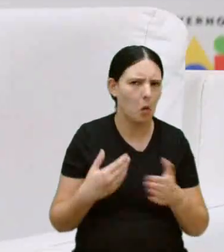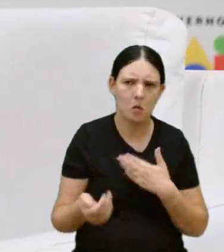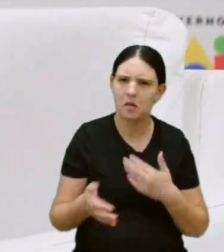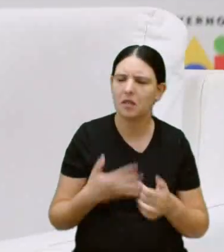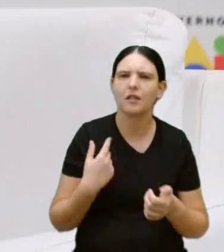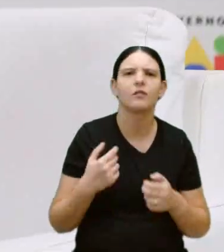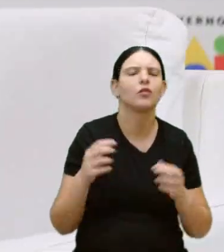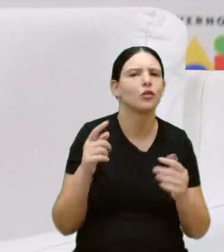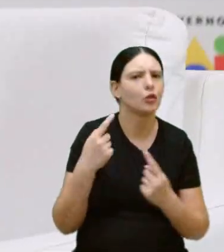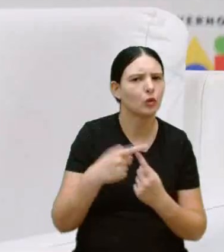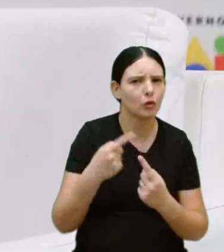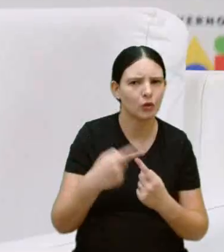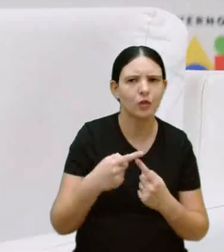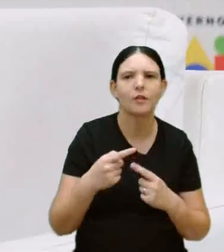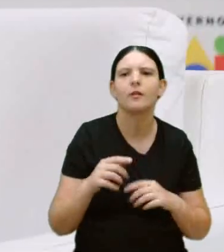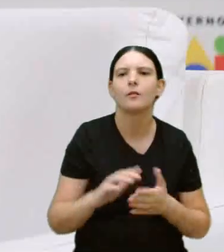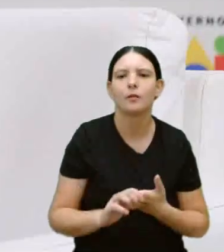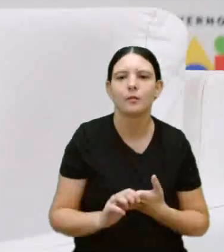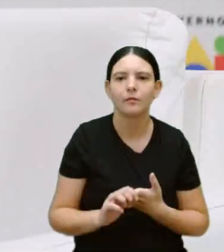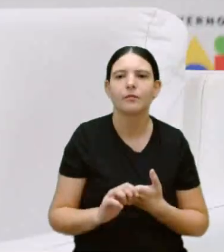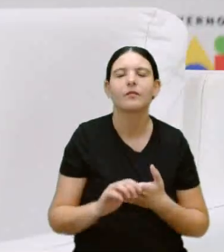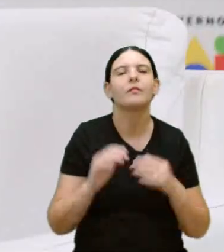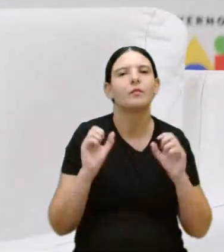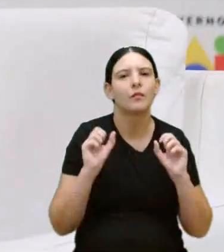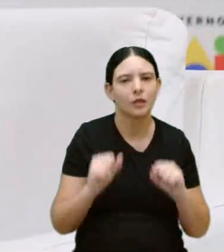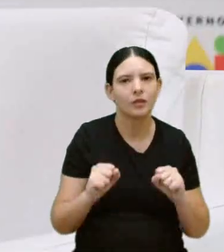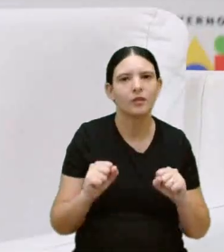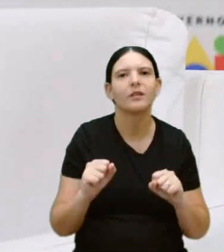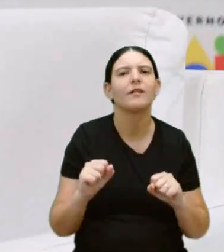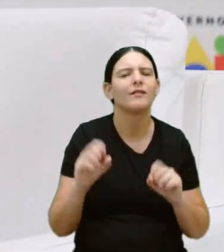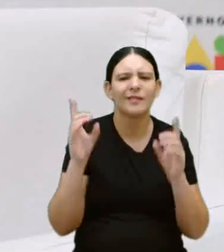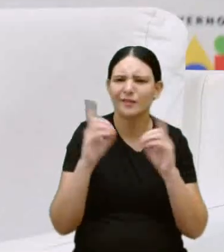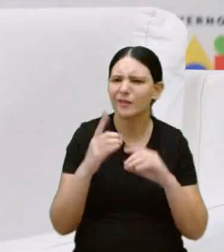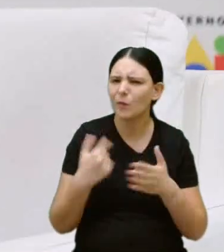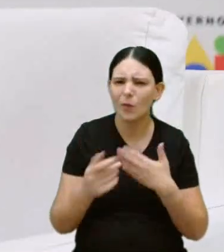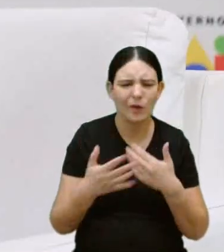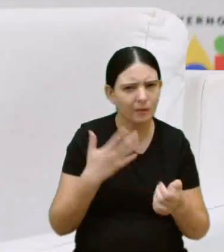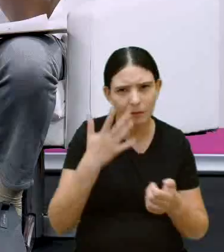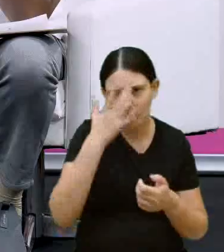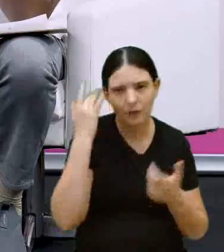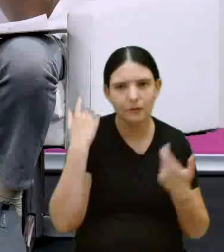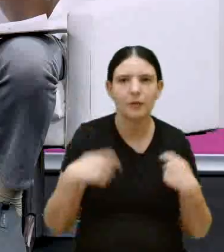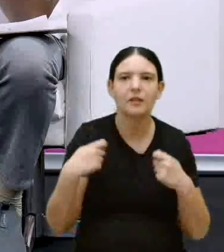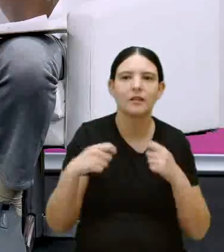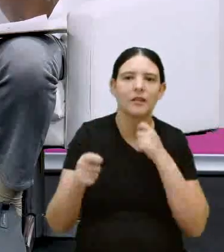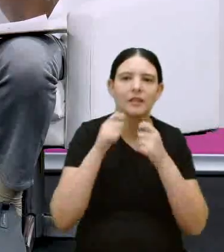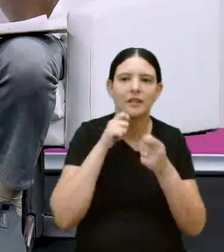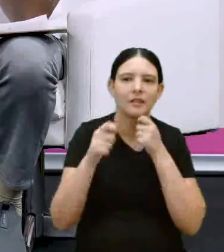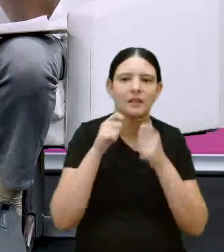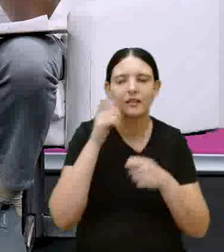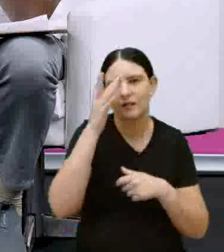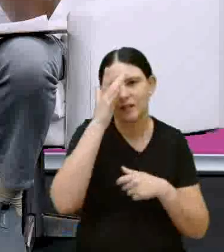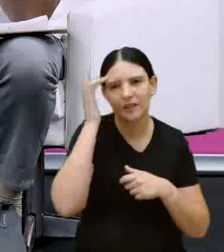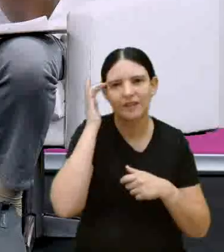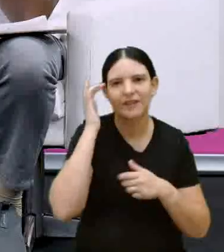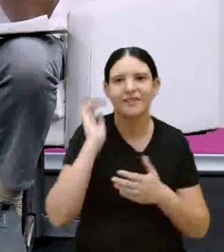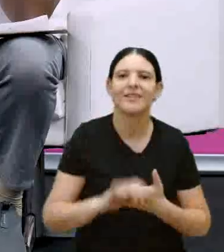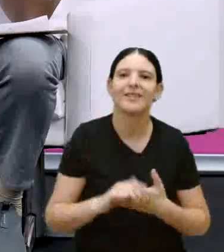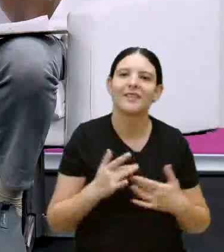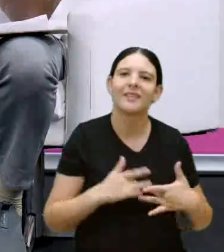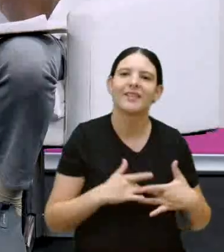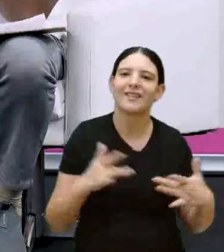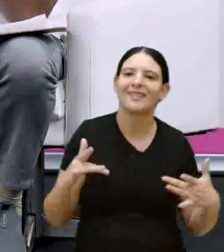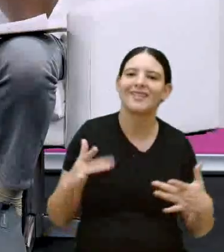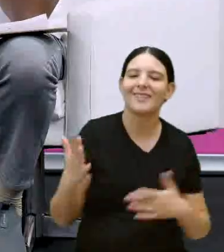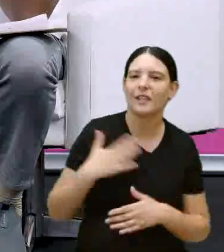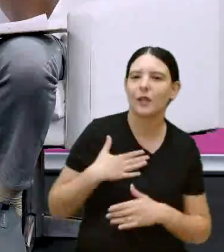interracial, intrarracial, tá? Com deficiência. Precisamos para entrevistar essas pessoas, tá? Já estamos à disposição. Eu tá. e o Cacau, 27